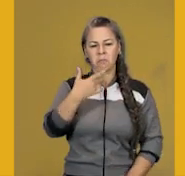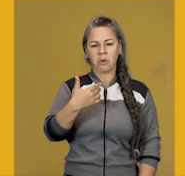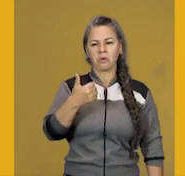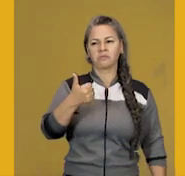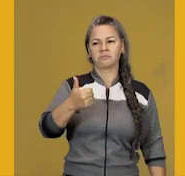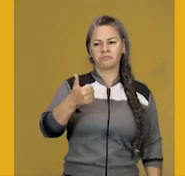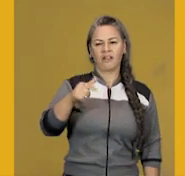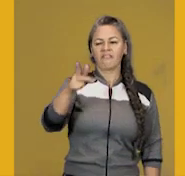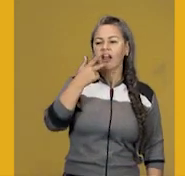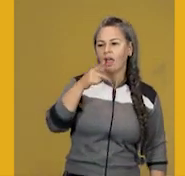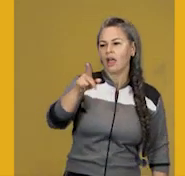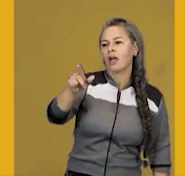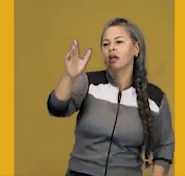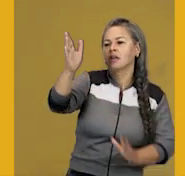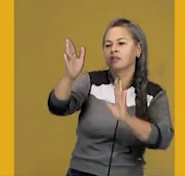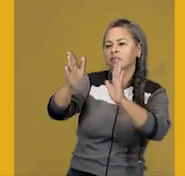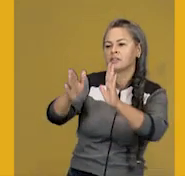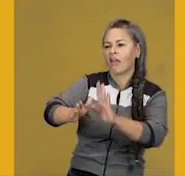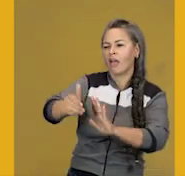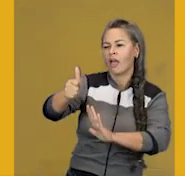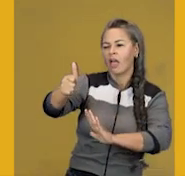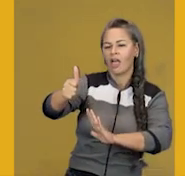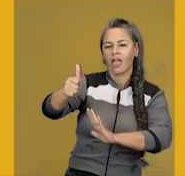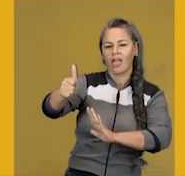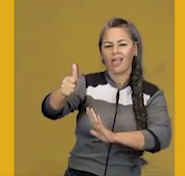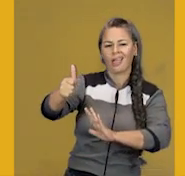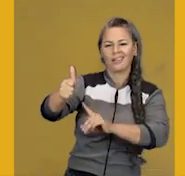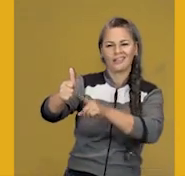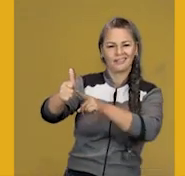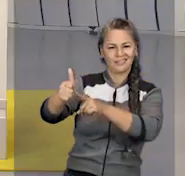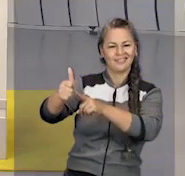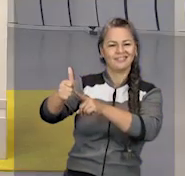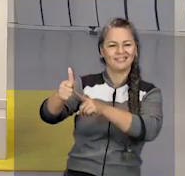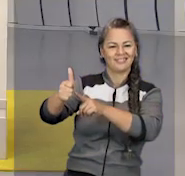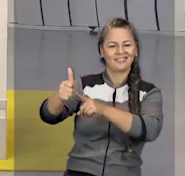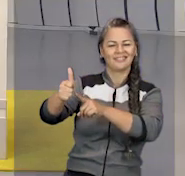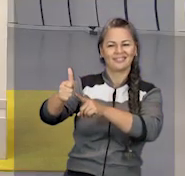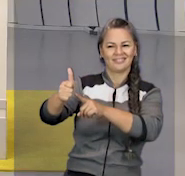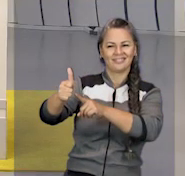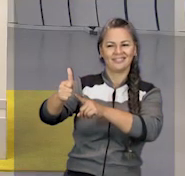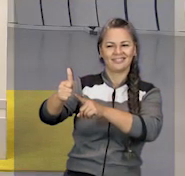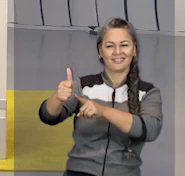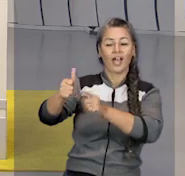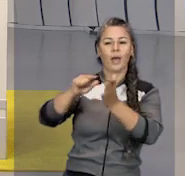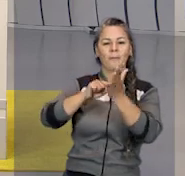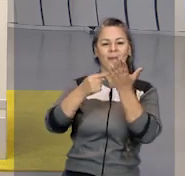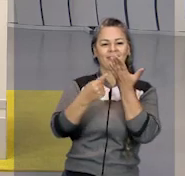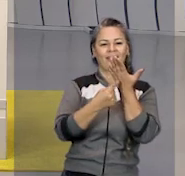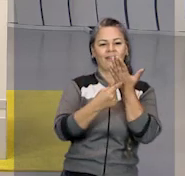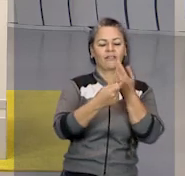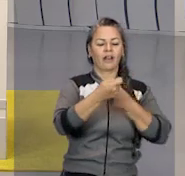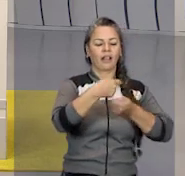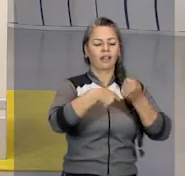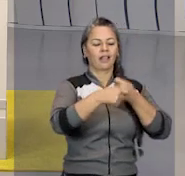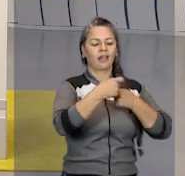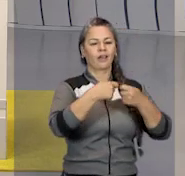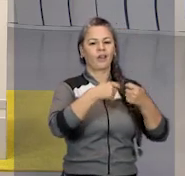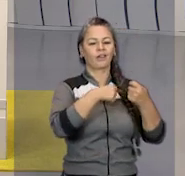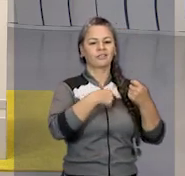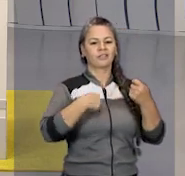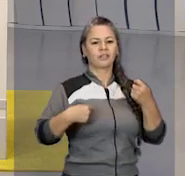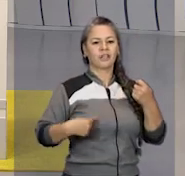ela é esse negócio da China, ele está falando, olha, essa relação amorosa, esse